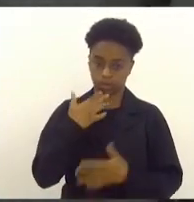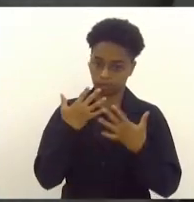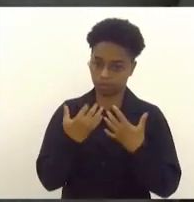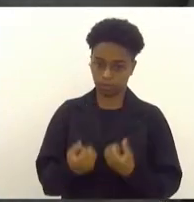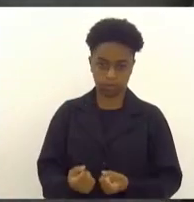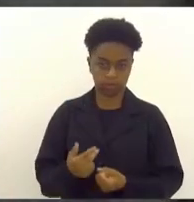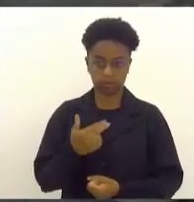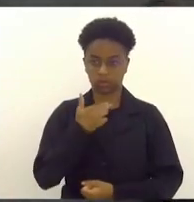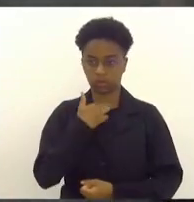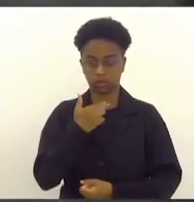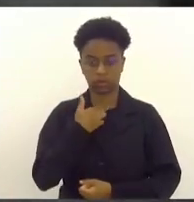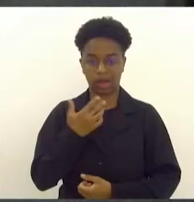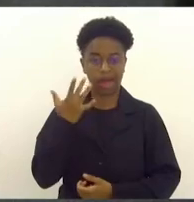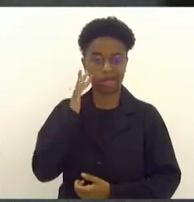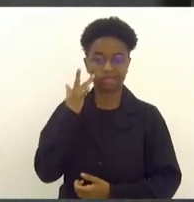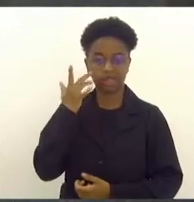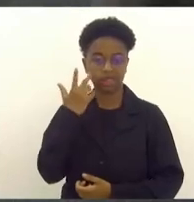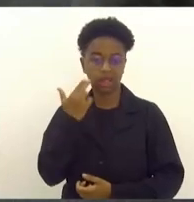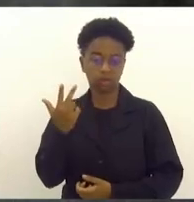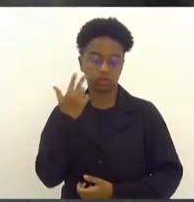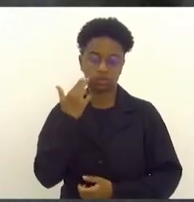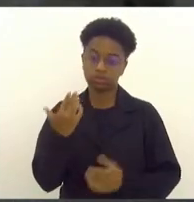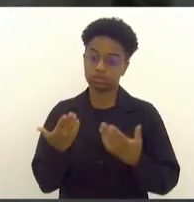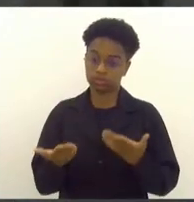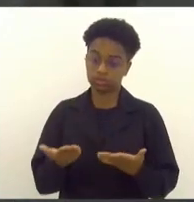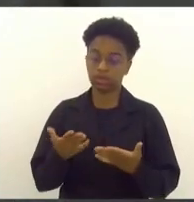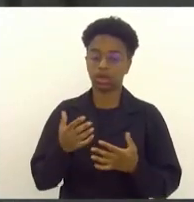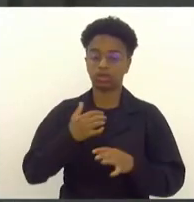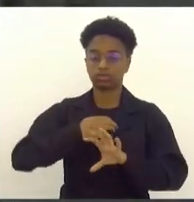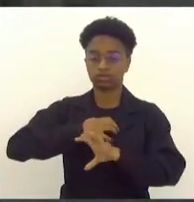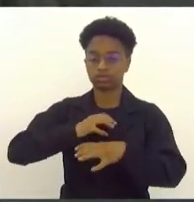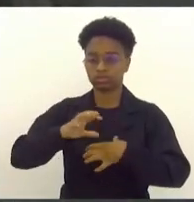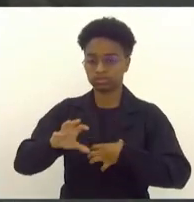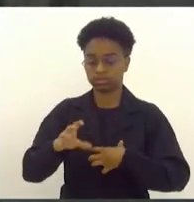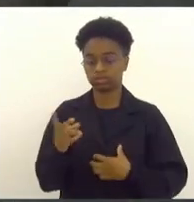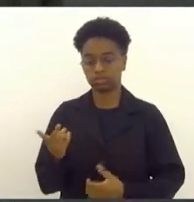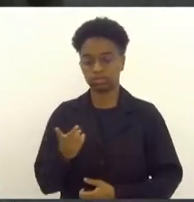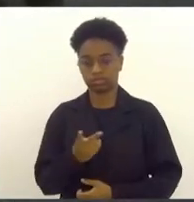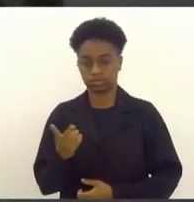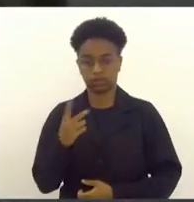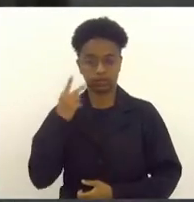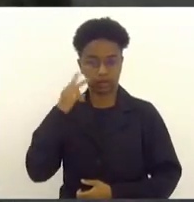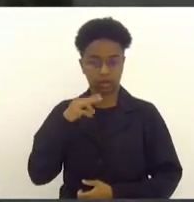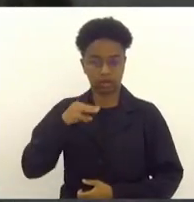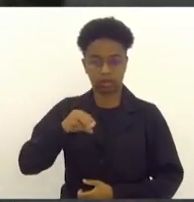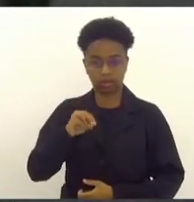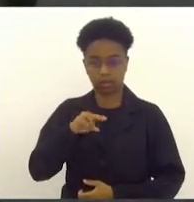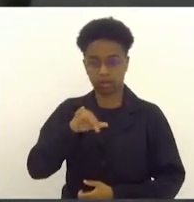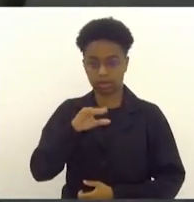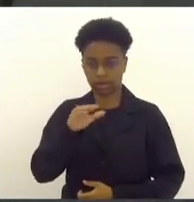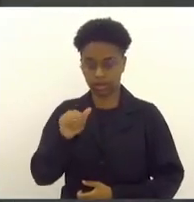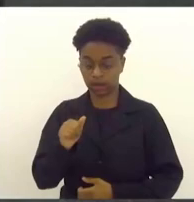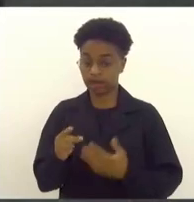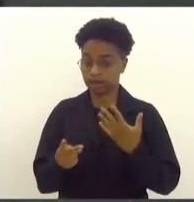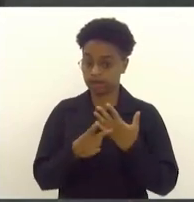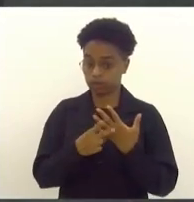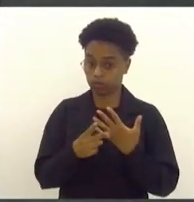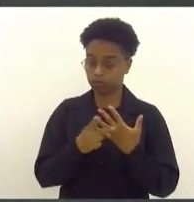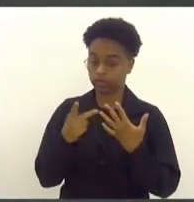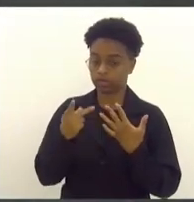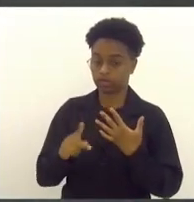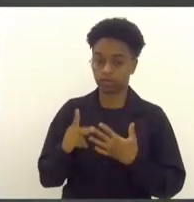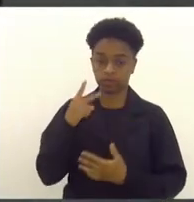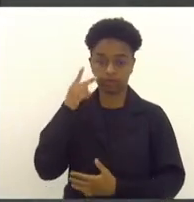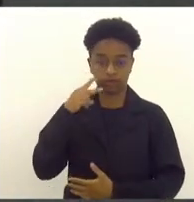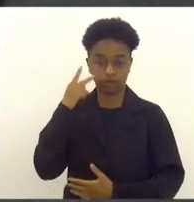não pode naturalizar então fica aqui a minha solidariedade a vereadora Mônica Benício viúva da